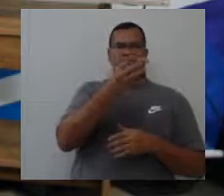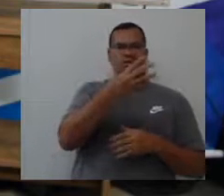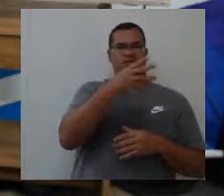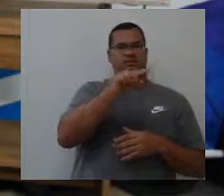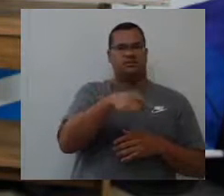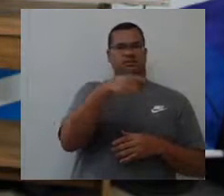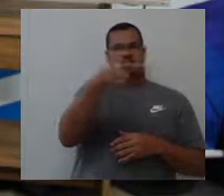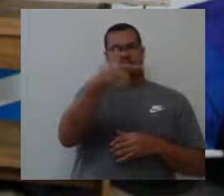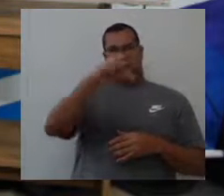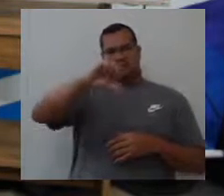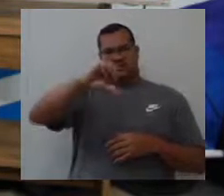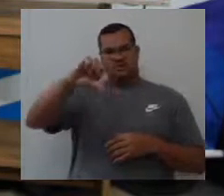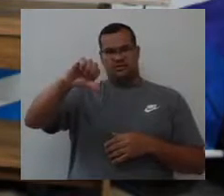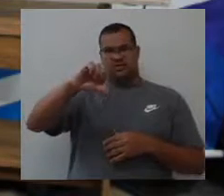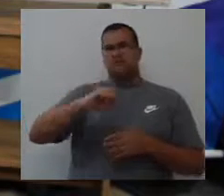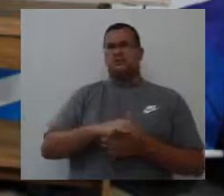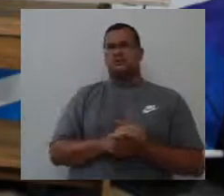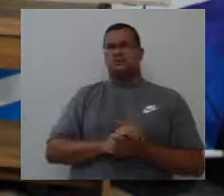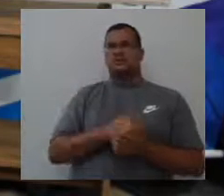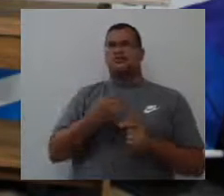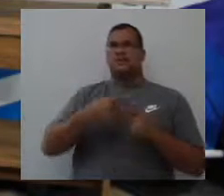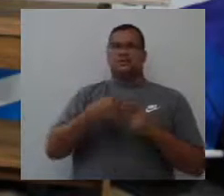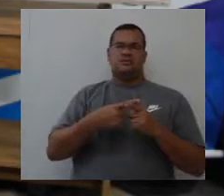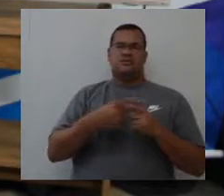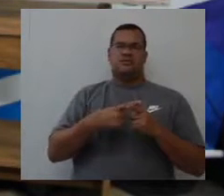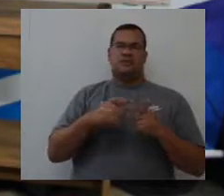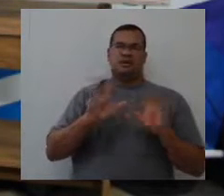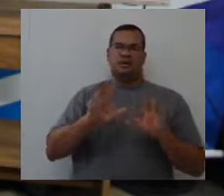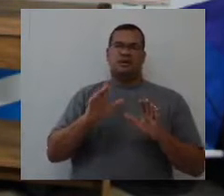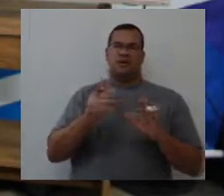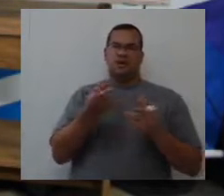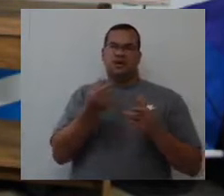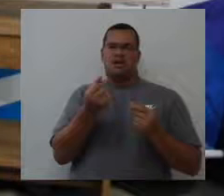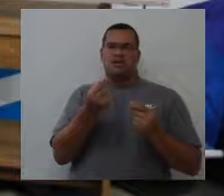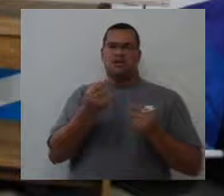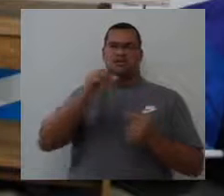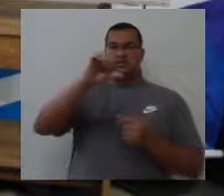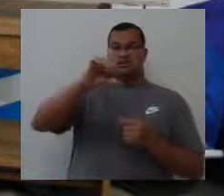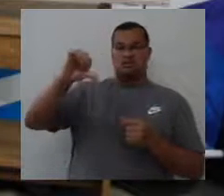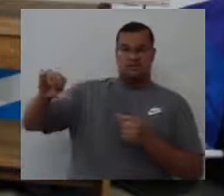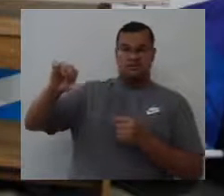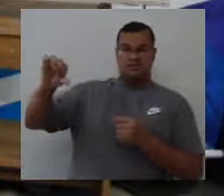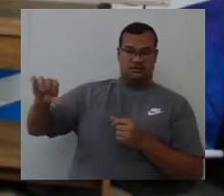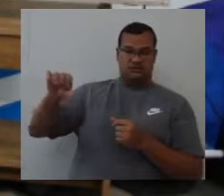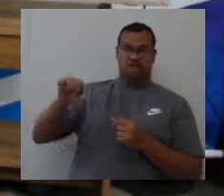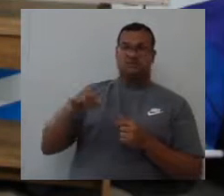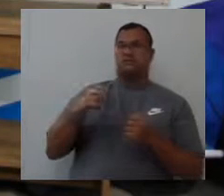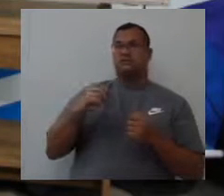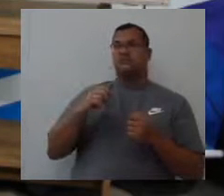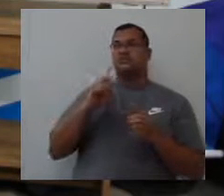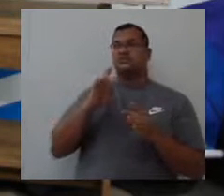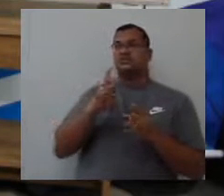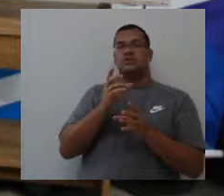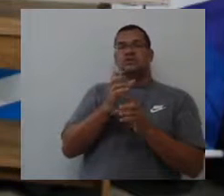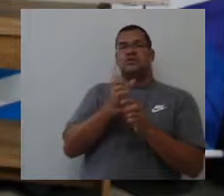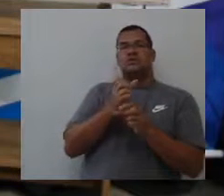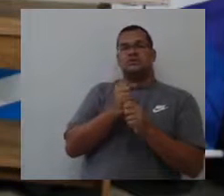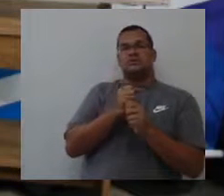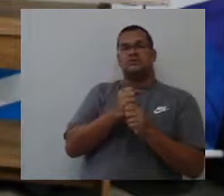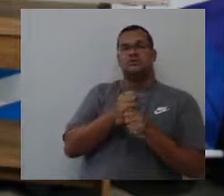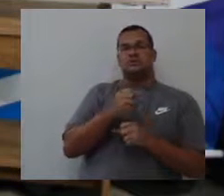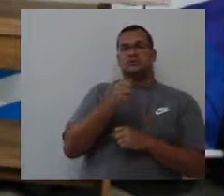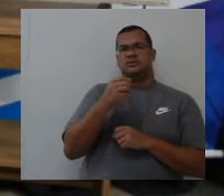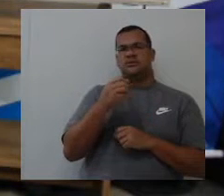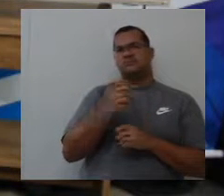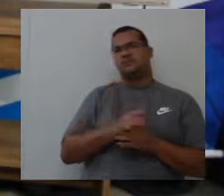4,29, bota lá o 9, porque como o preço do combustível geralmente vem pra gente, tá certo? Esse 9zinho aqui, ó, é apenas um número para aproximar o preço de